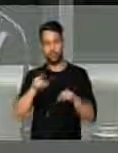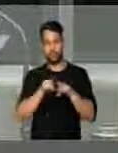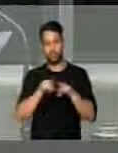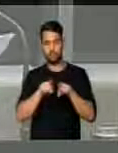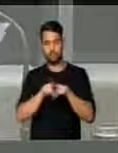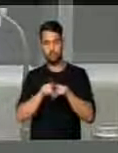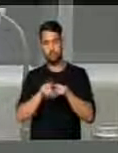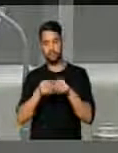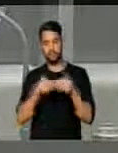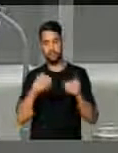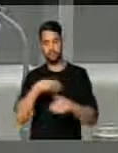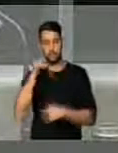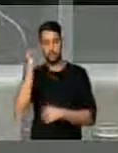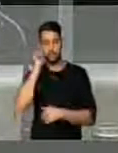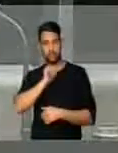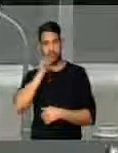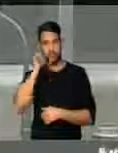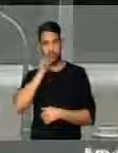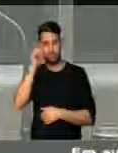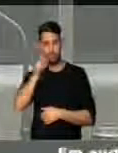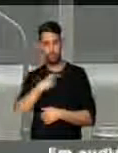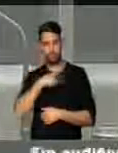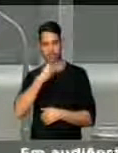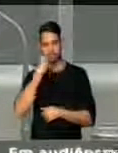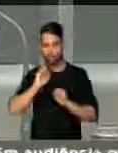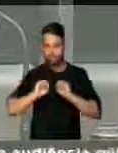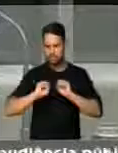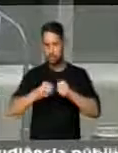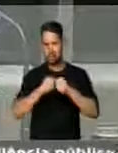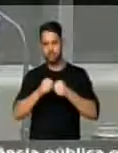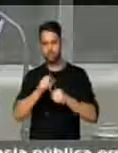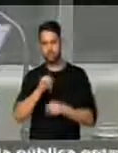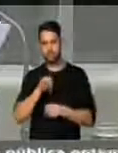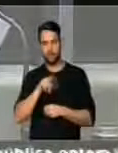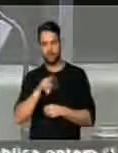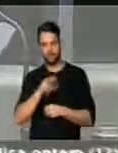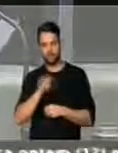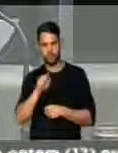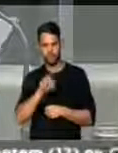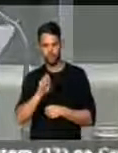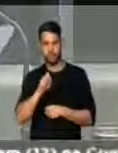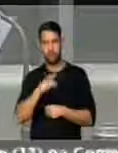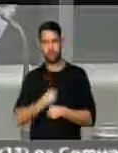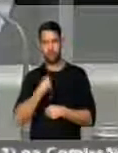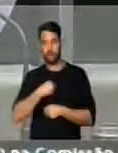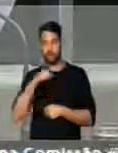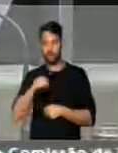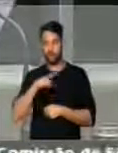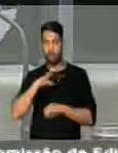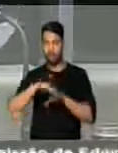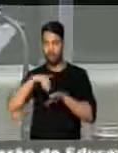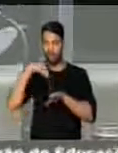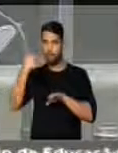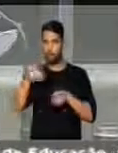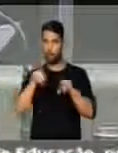também as mulheres e as forças progressistas que aqui e lá